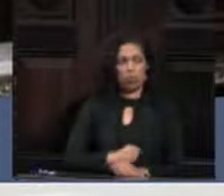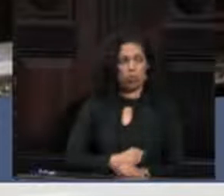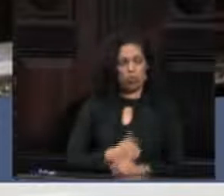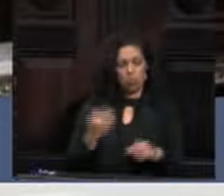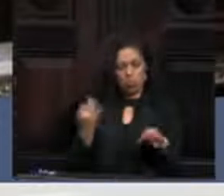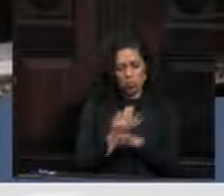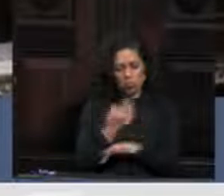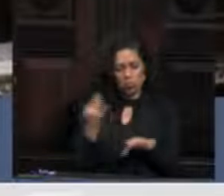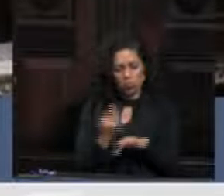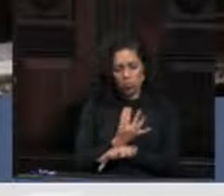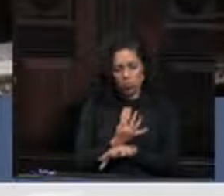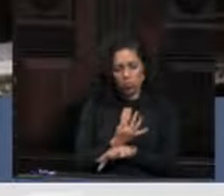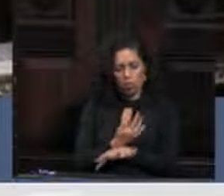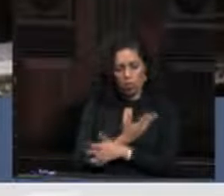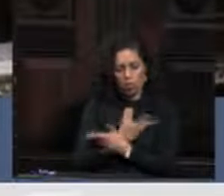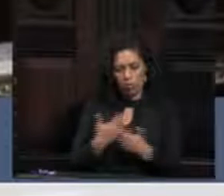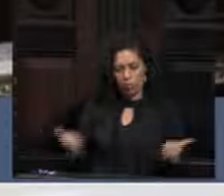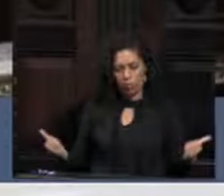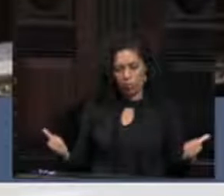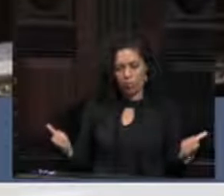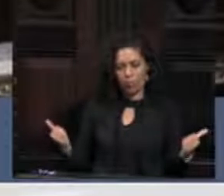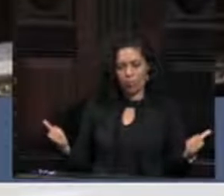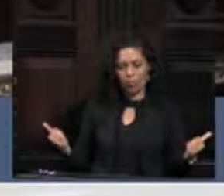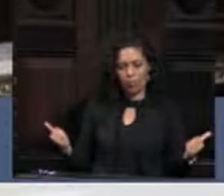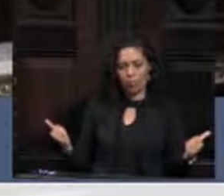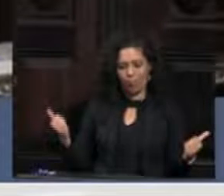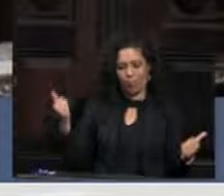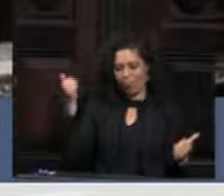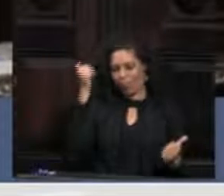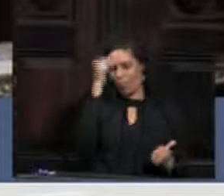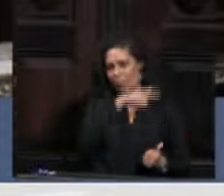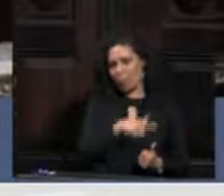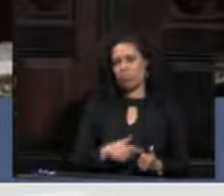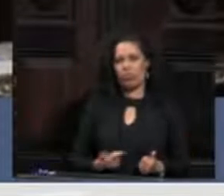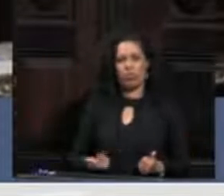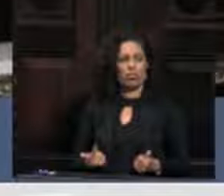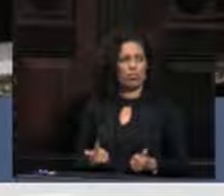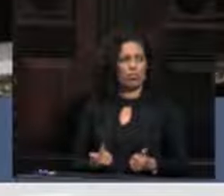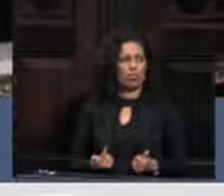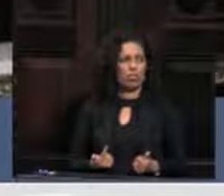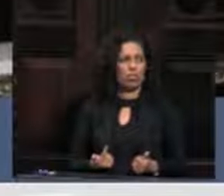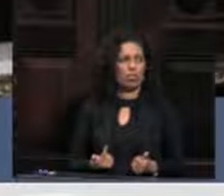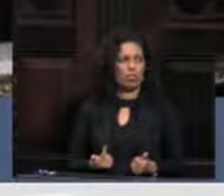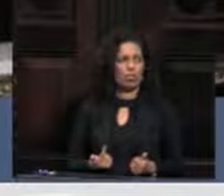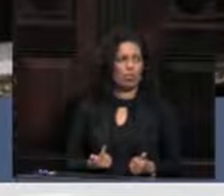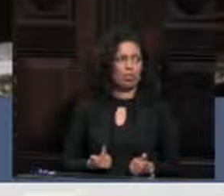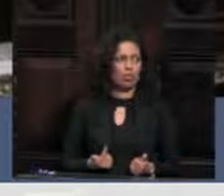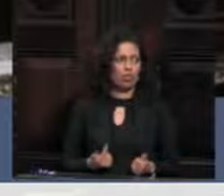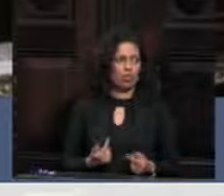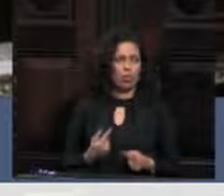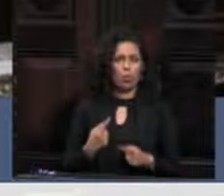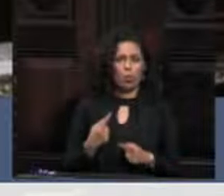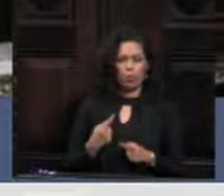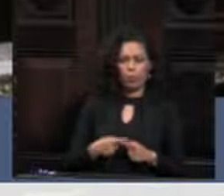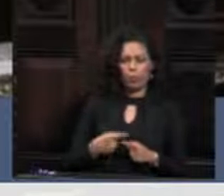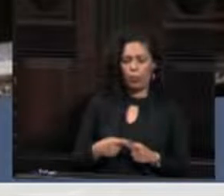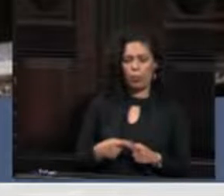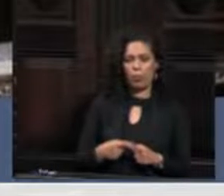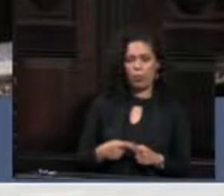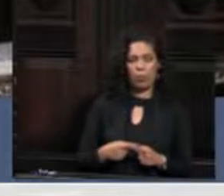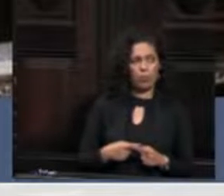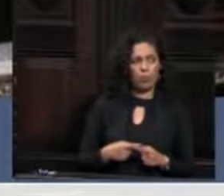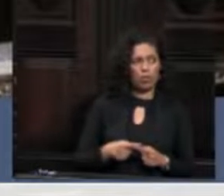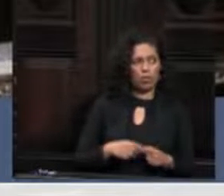Enfrenta dificuldades, mas não enfrenta dificuldades por sua gestão.